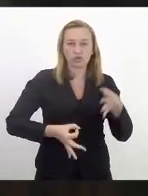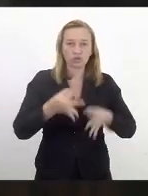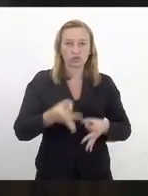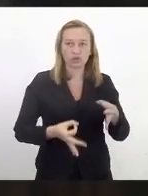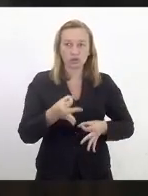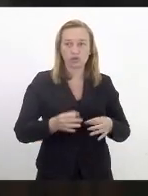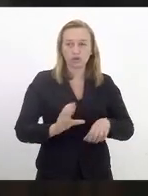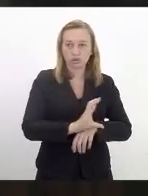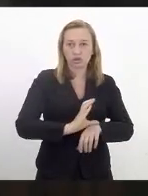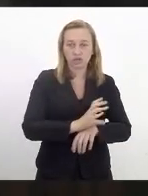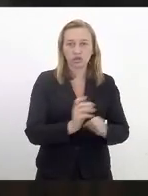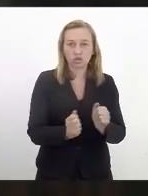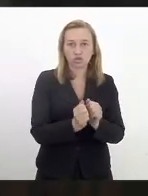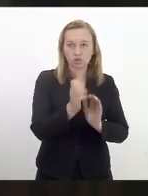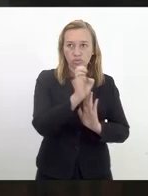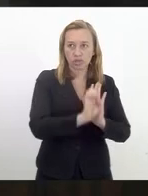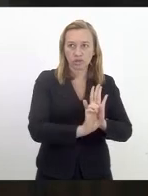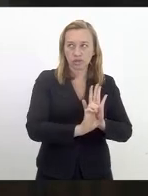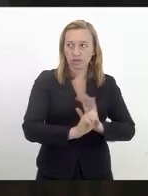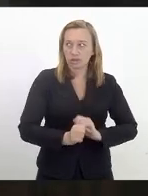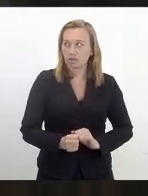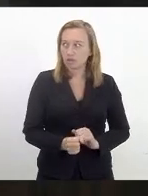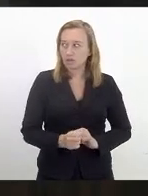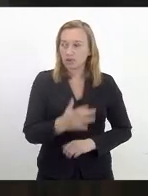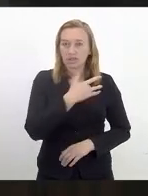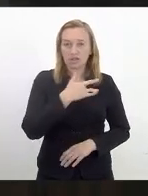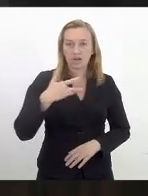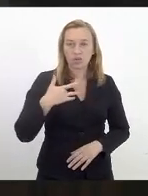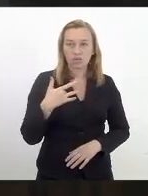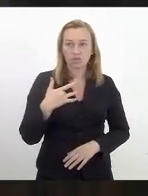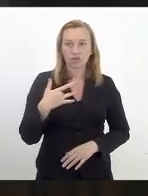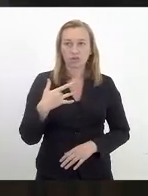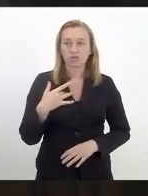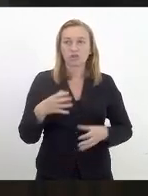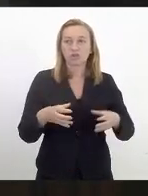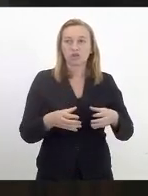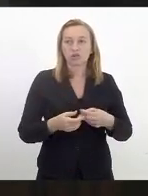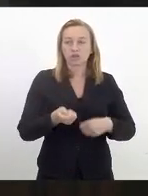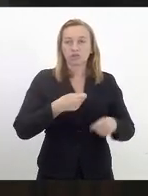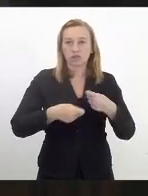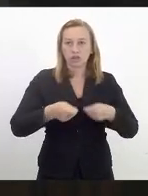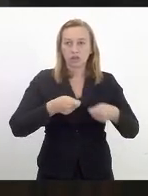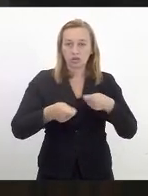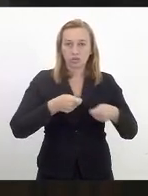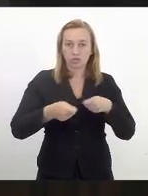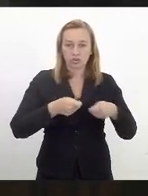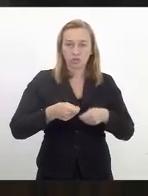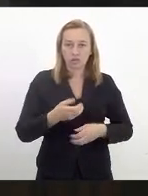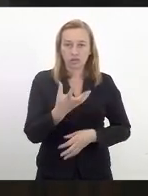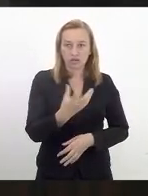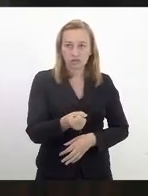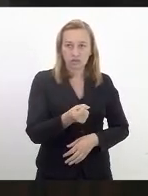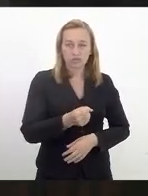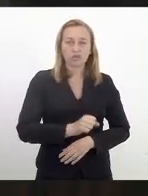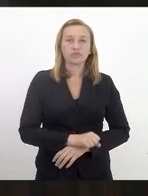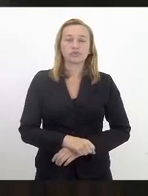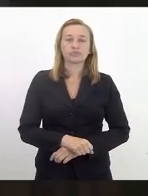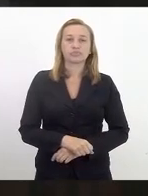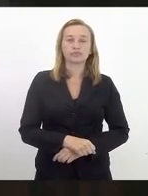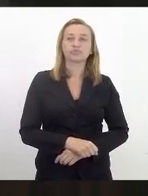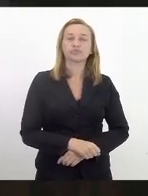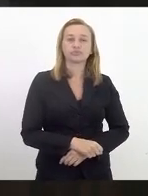pela condicionalidade com emendas saúde favorável e de orçamento Finanças fiscalização financeira e controle